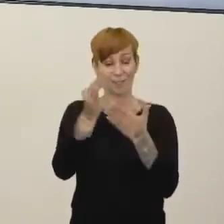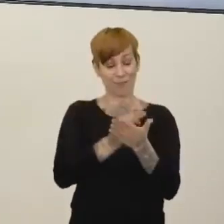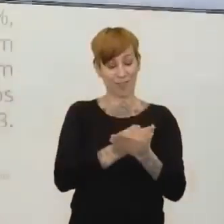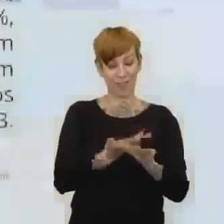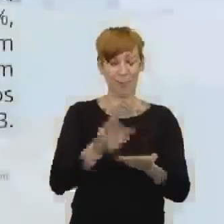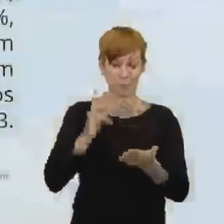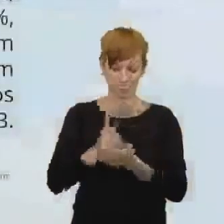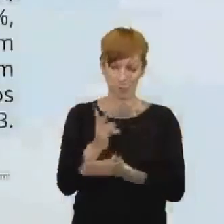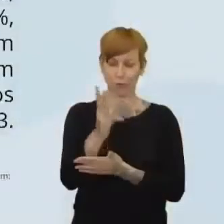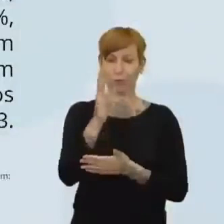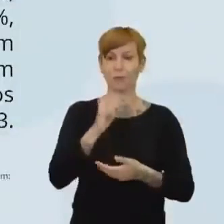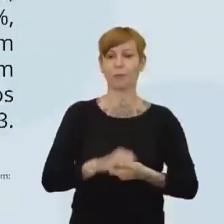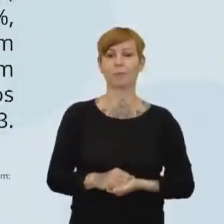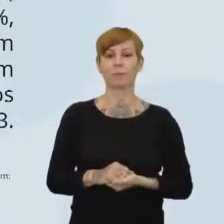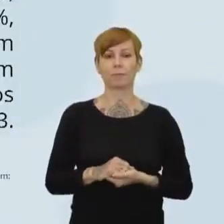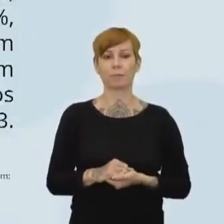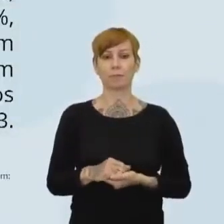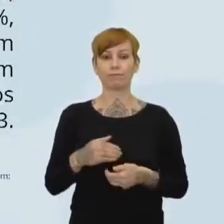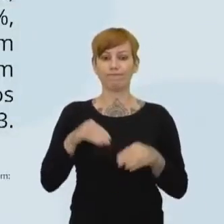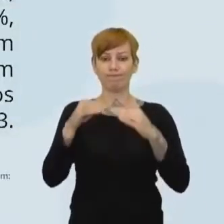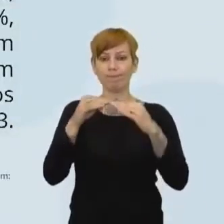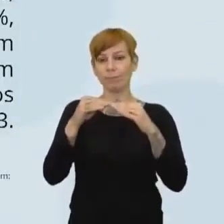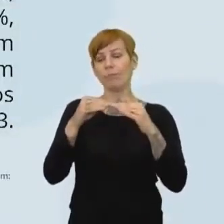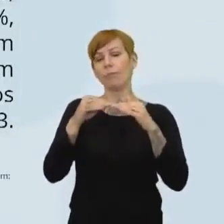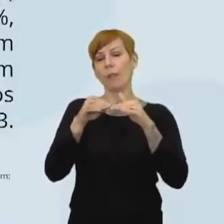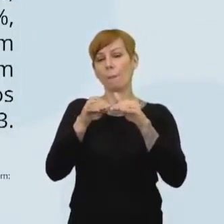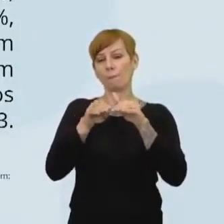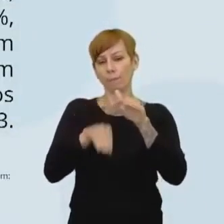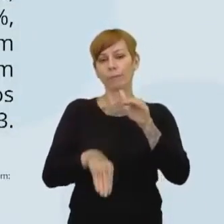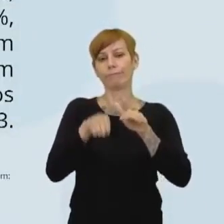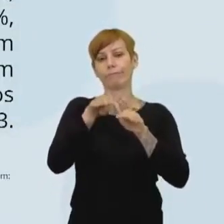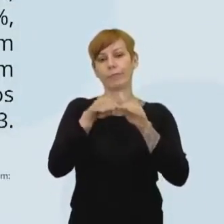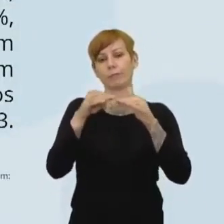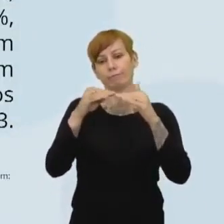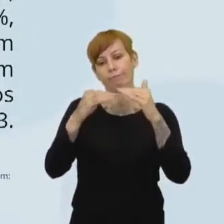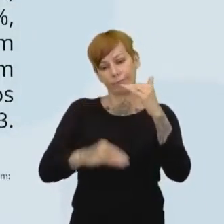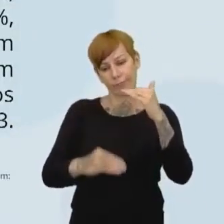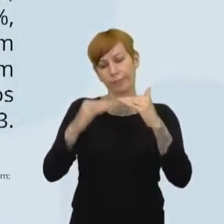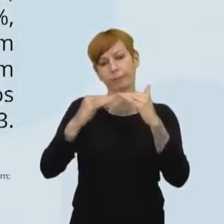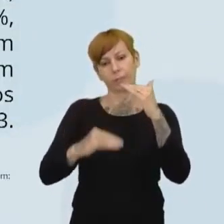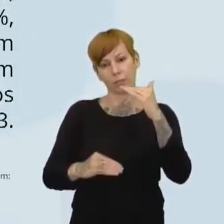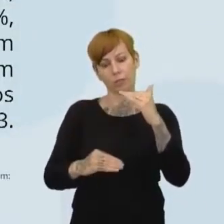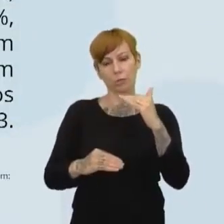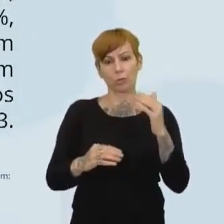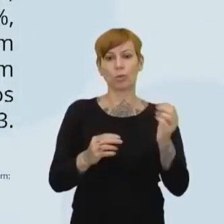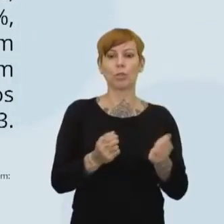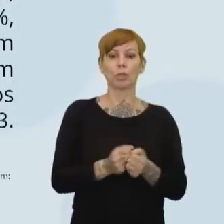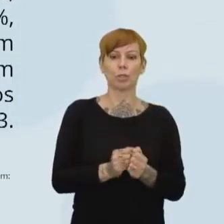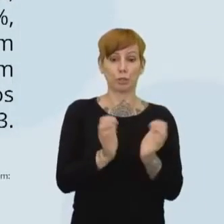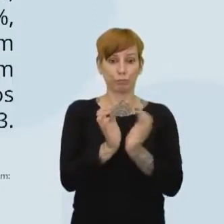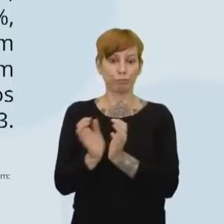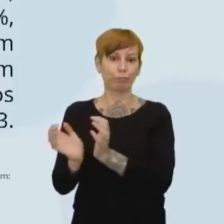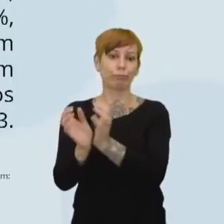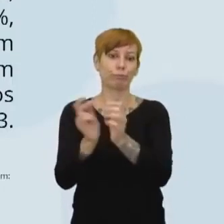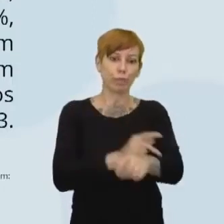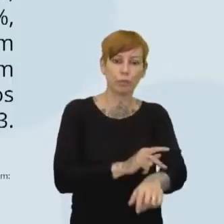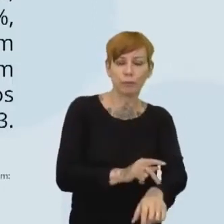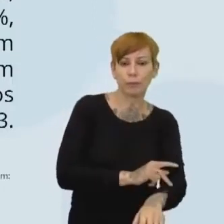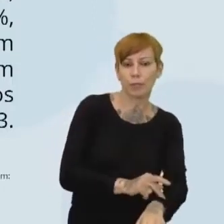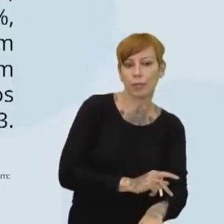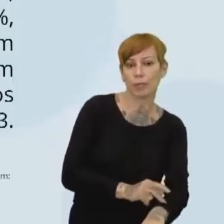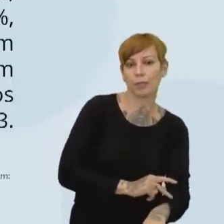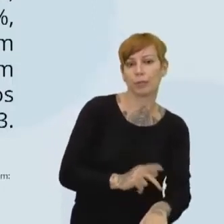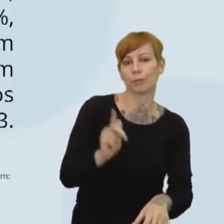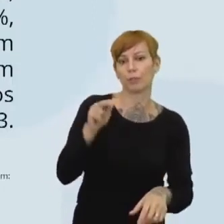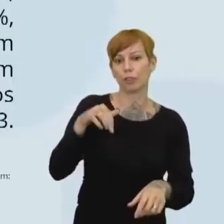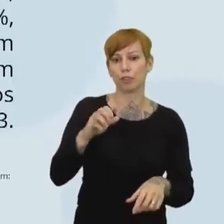continuar. Disparidades de gênero e raça. Então, agora eu tinha um grupo maior e a gente vai começar a separar esses